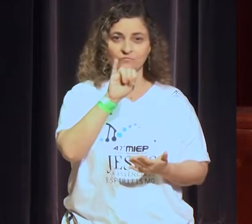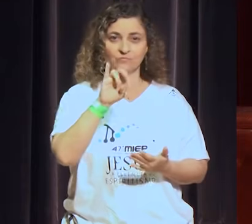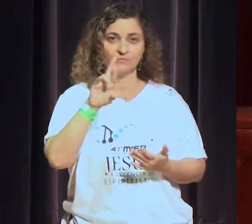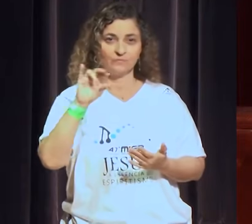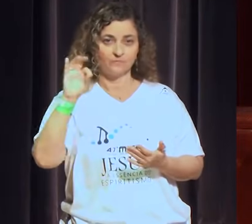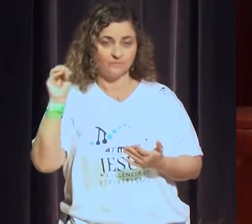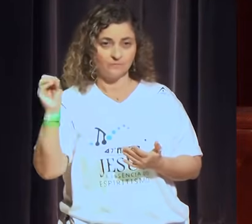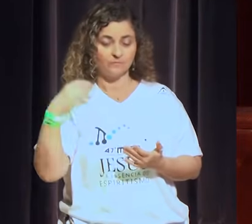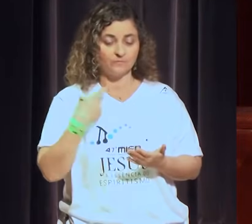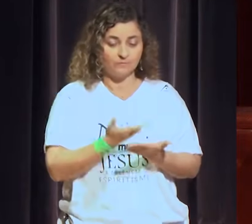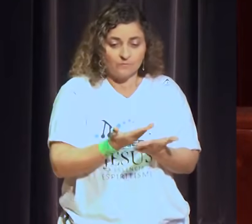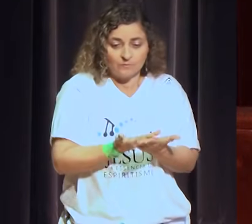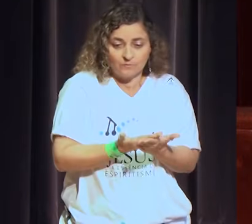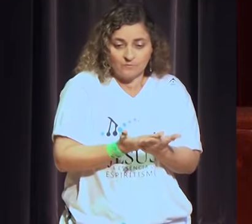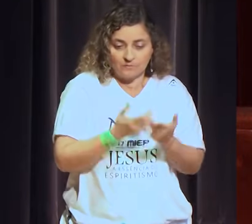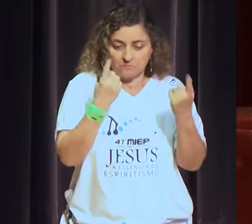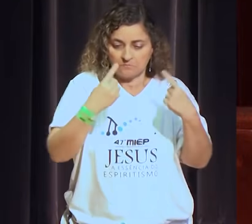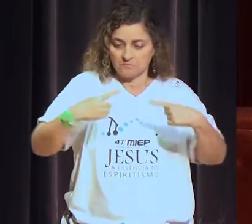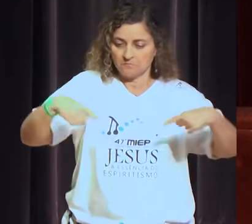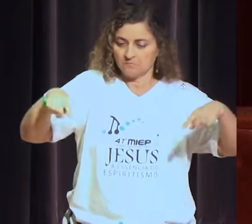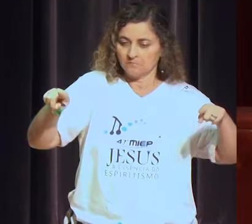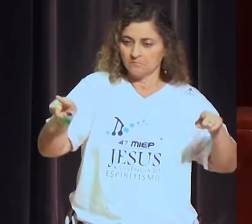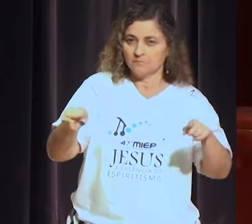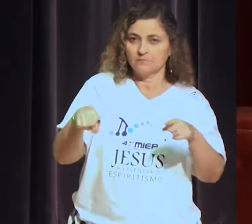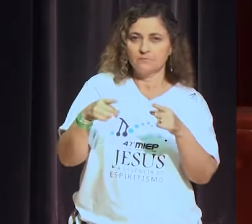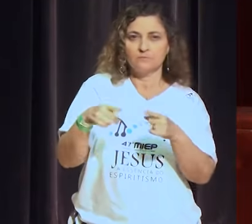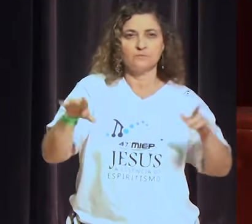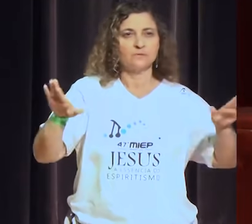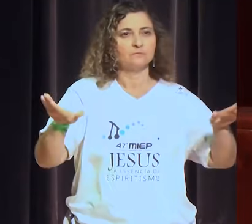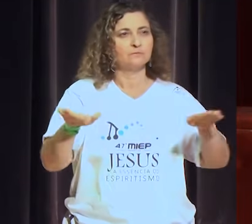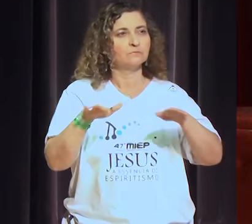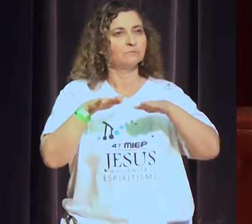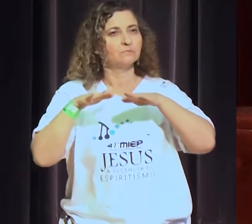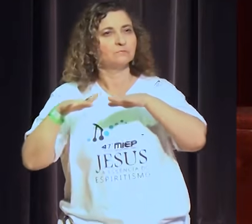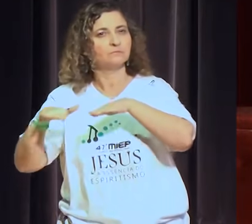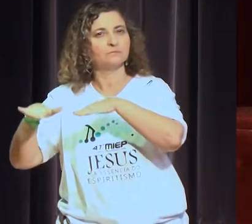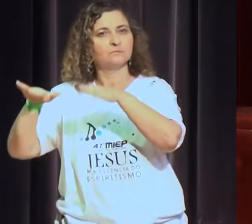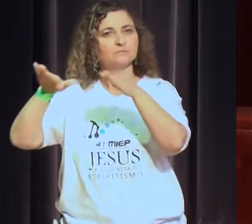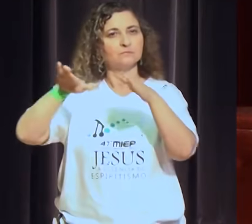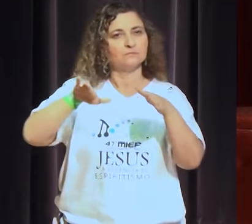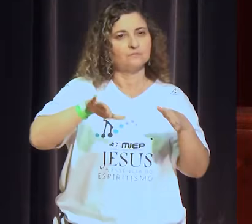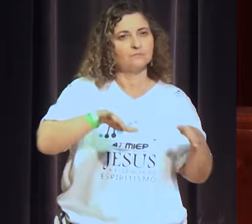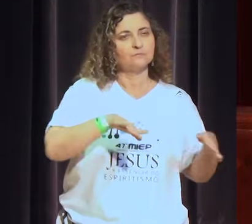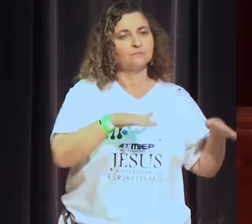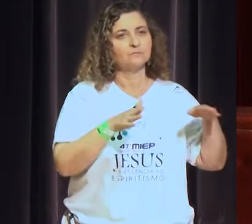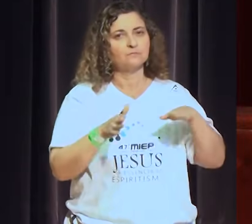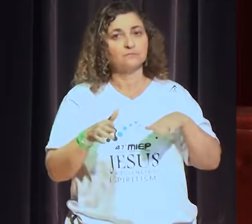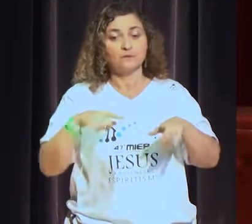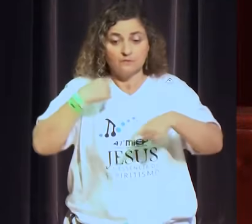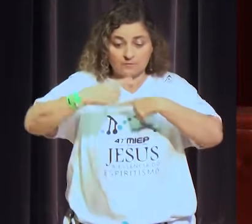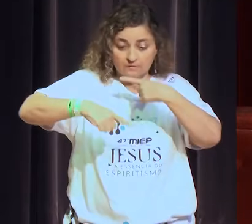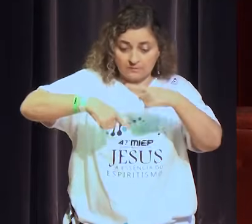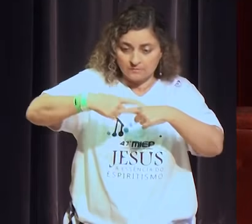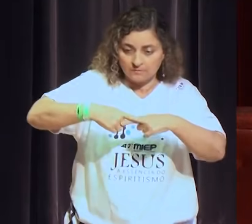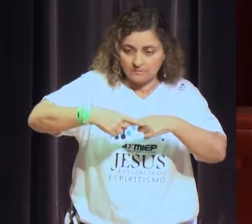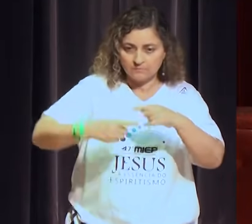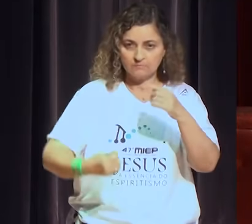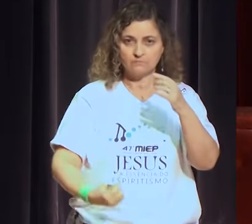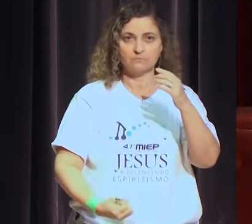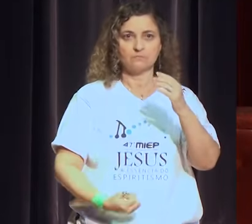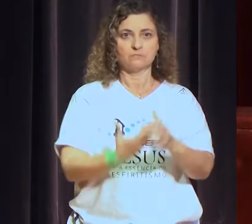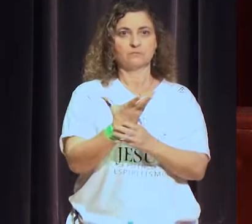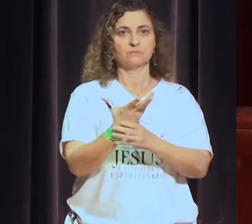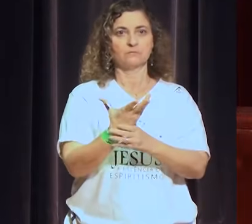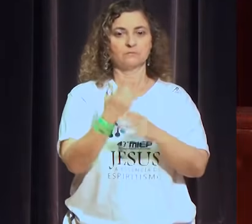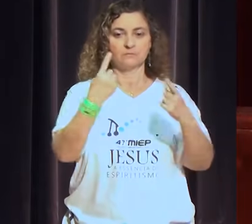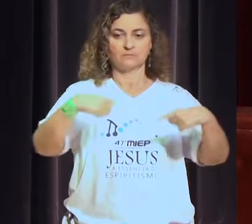num período que logo depois, nós temos a estruturação da música